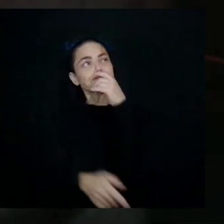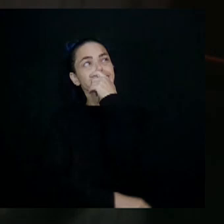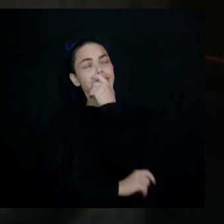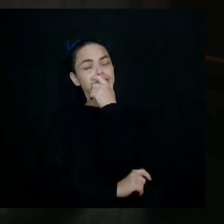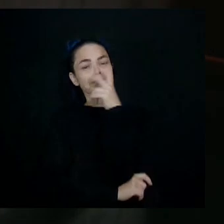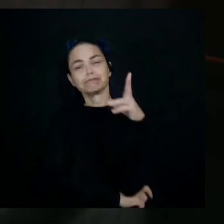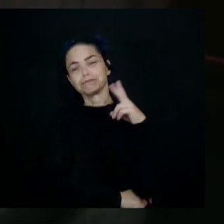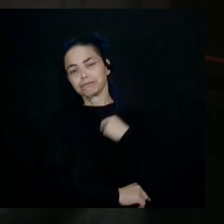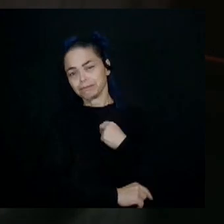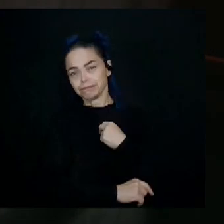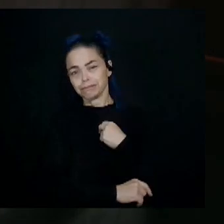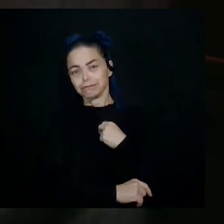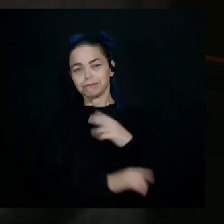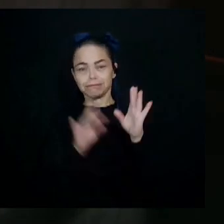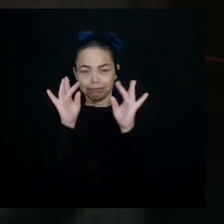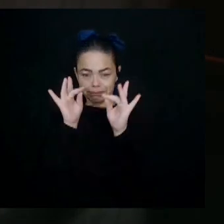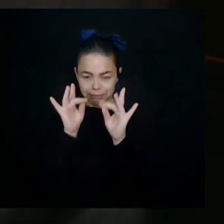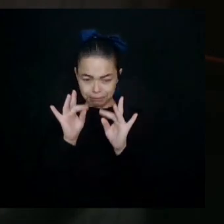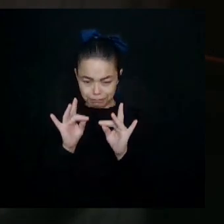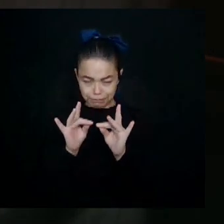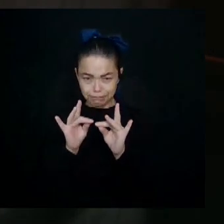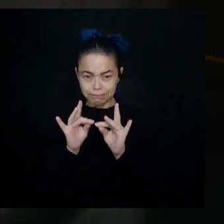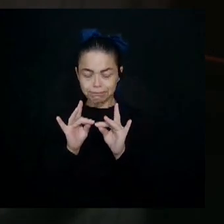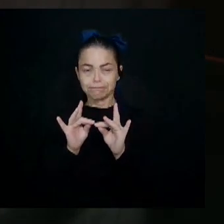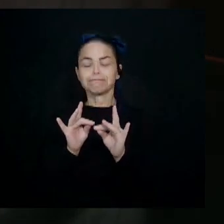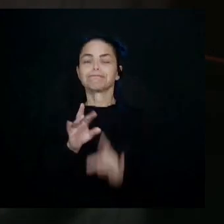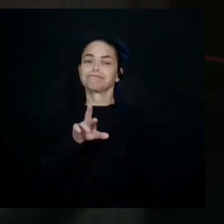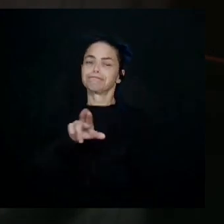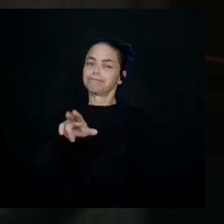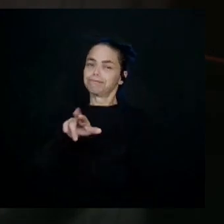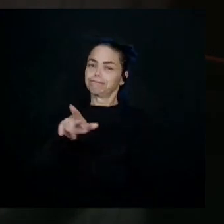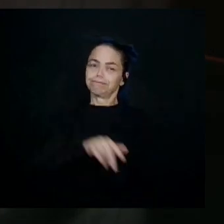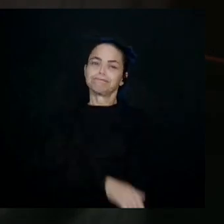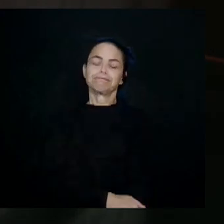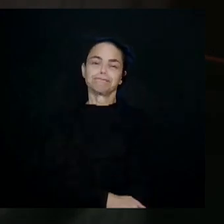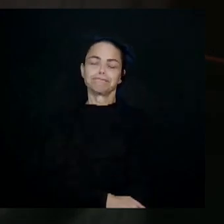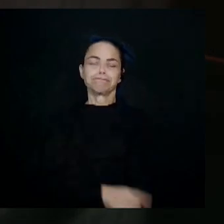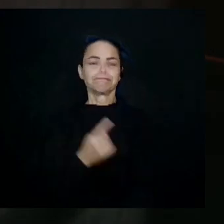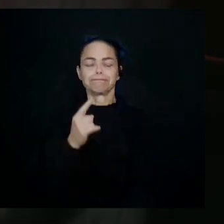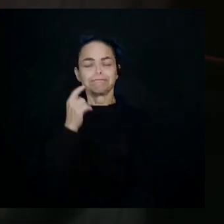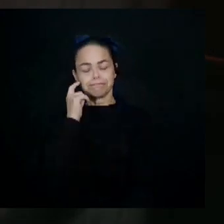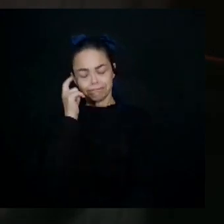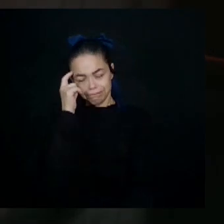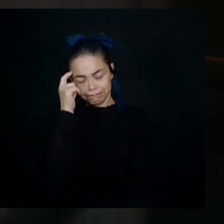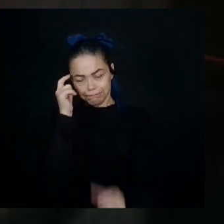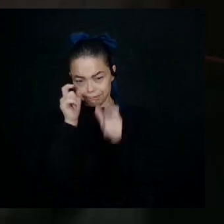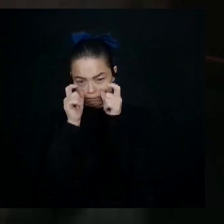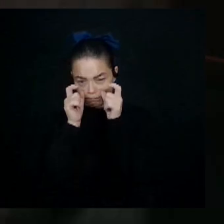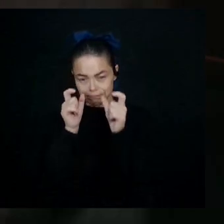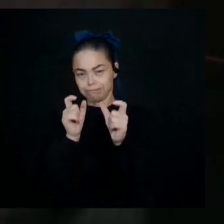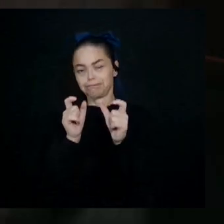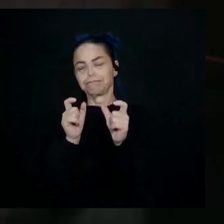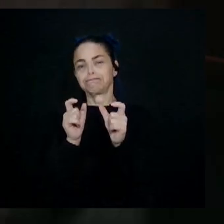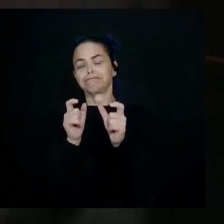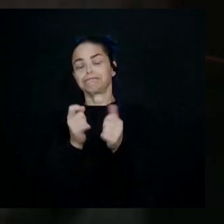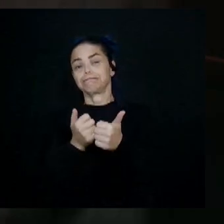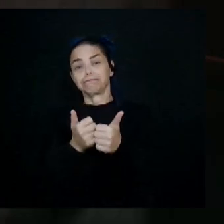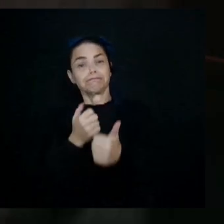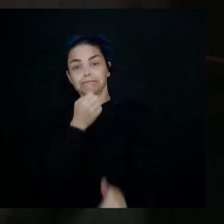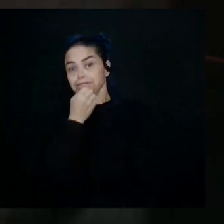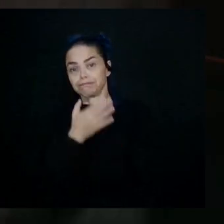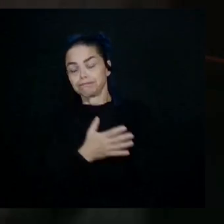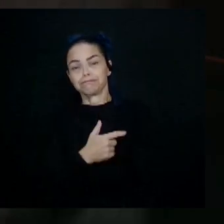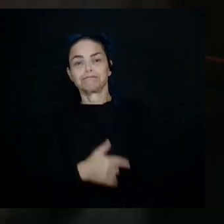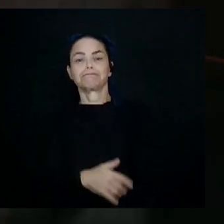é um detalhe ali que faz toda a diferença e que a gente não está atento porque tá tudo bem, a gente acha que tá tudo bem, que é